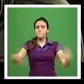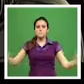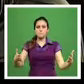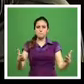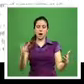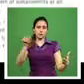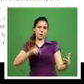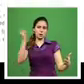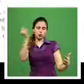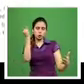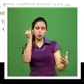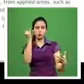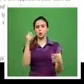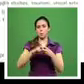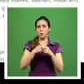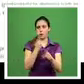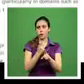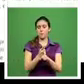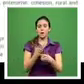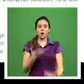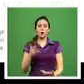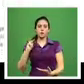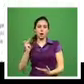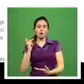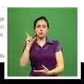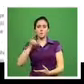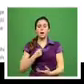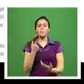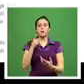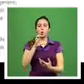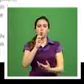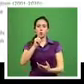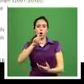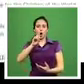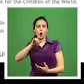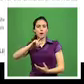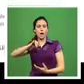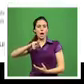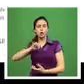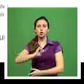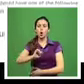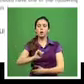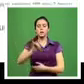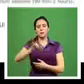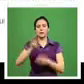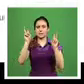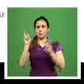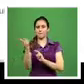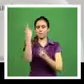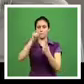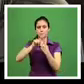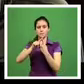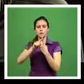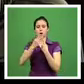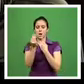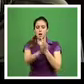nessa problemática. Estamos também na segunda década de erradicação do colonialismo e mais dois subtemas que são a cultura de